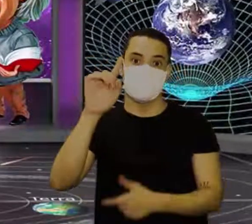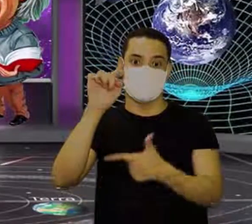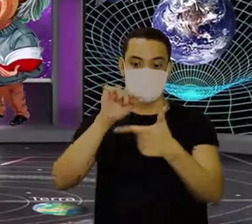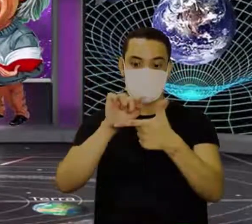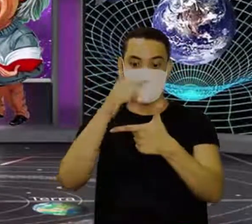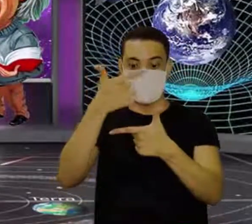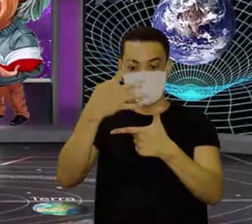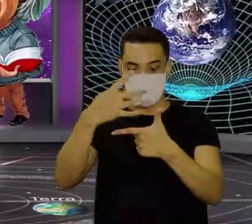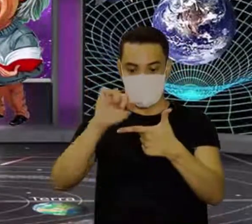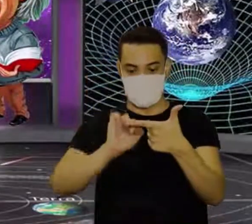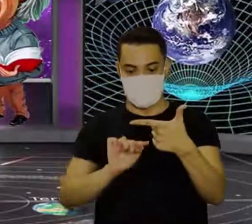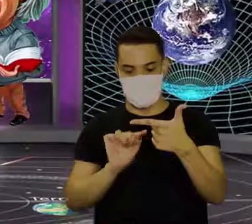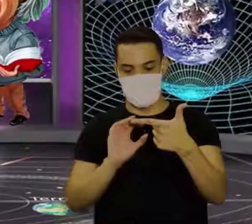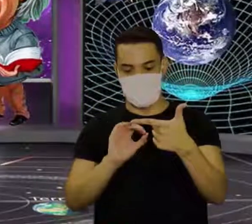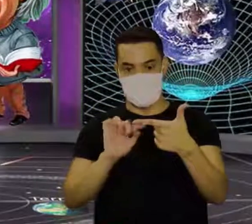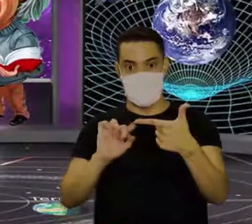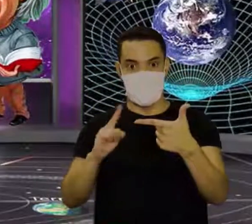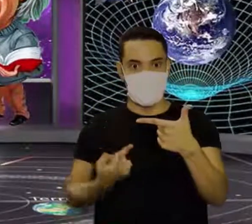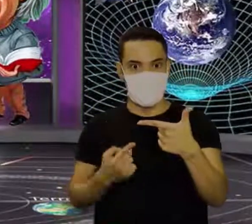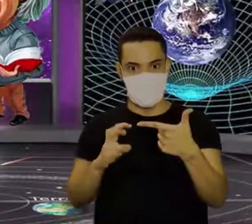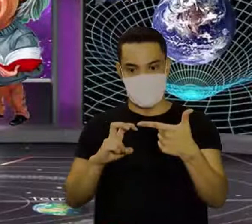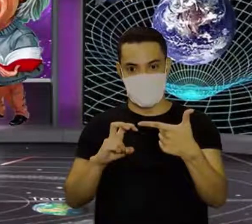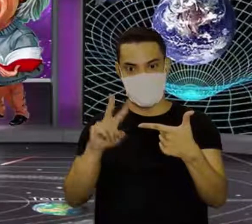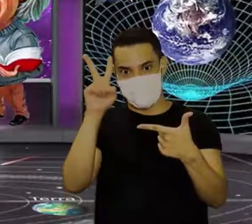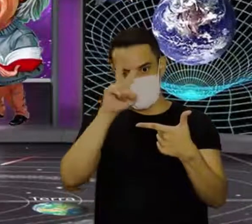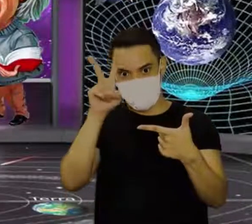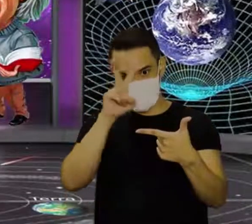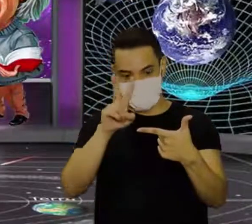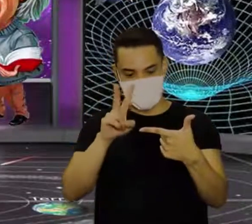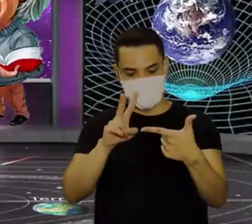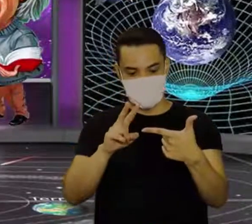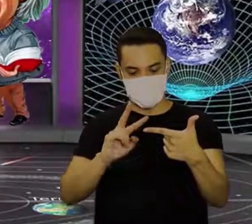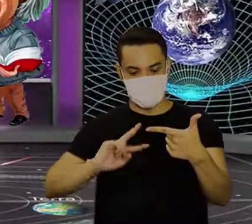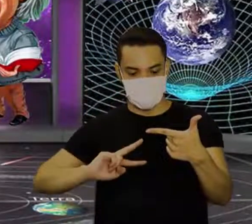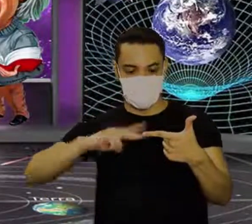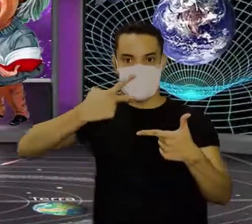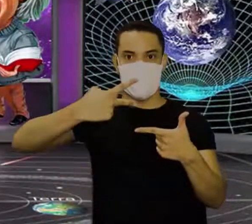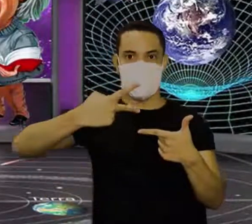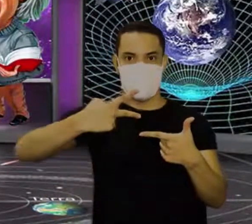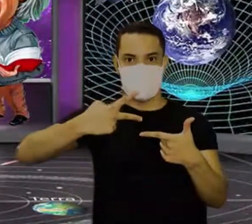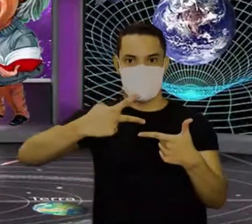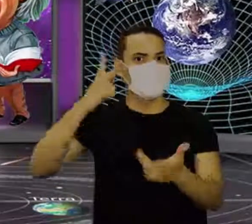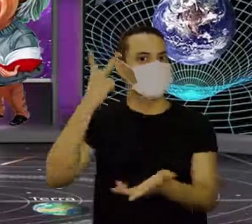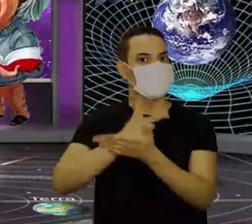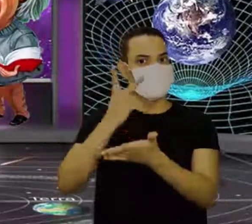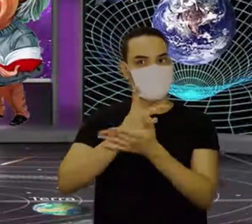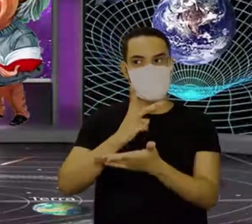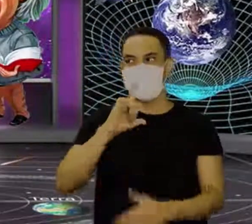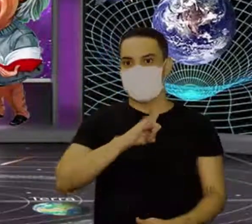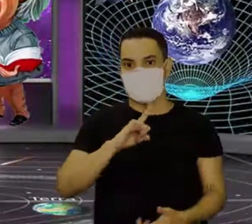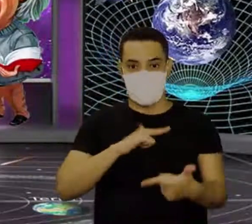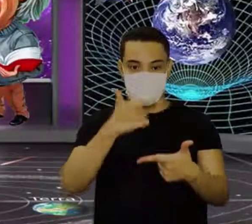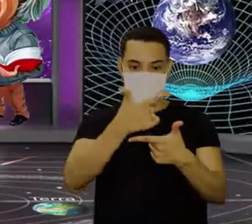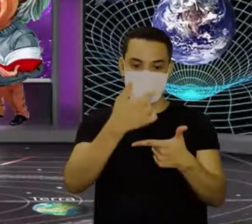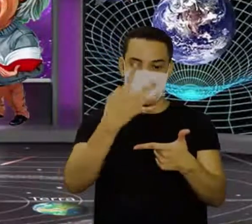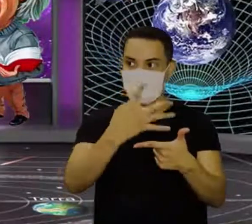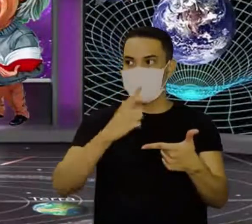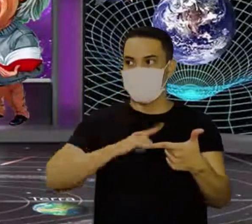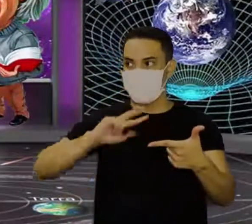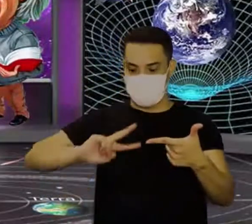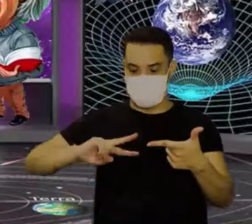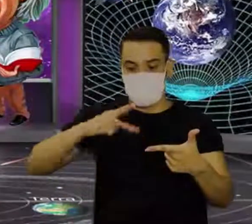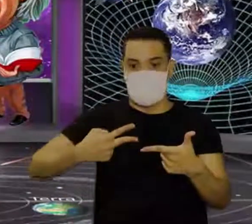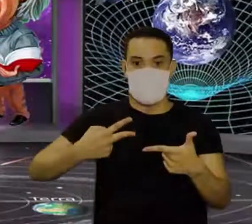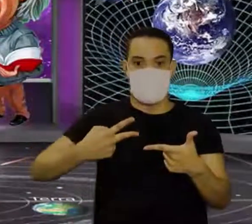meio. O que é 24 dividido por meio? É a mesma coisa que dobrar o meu resultado. Toda vez que eu divido por meio, o resultado é o